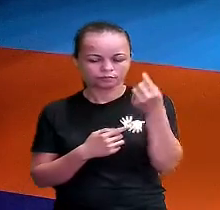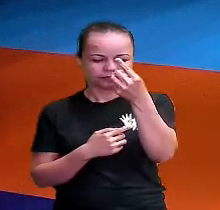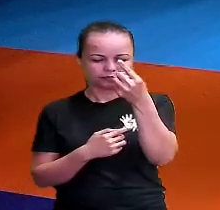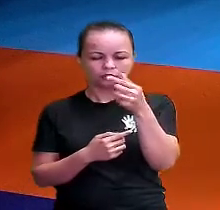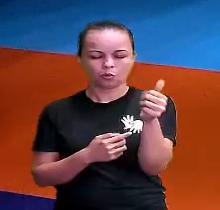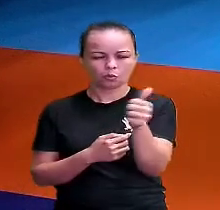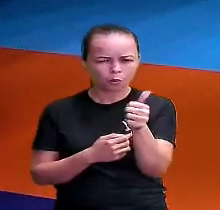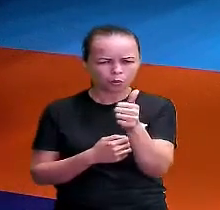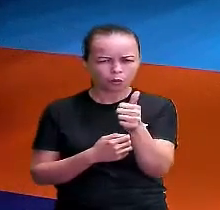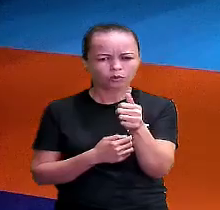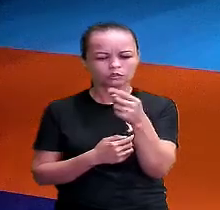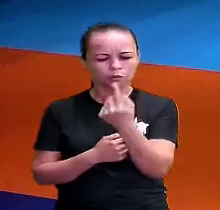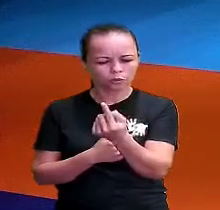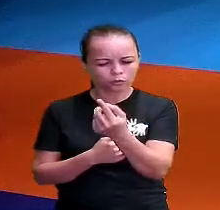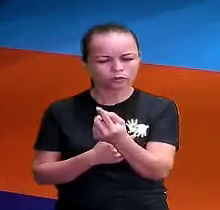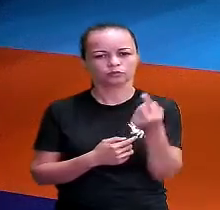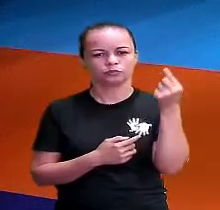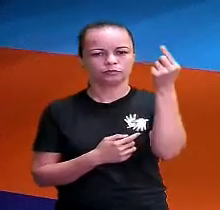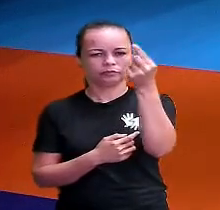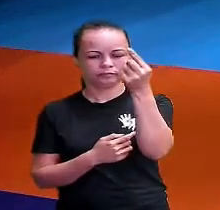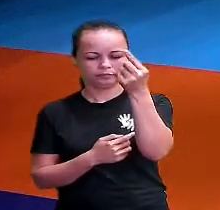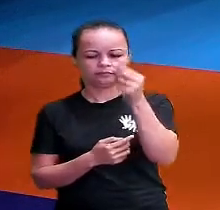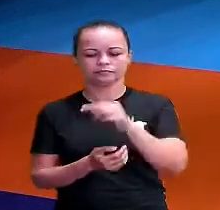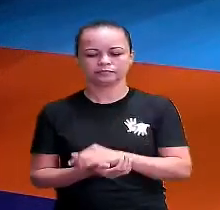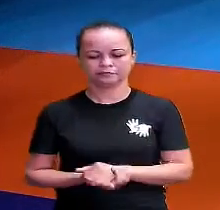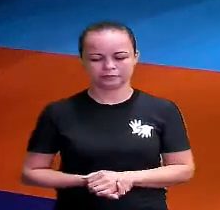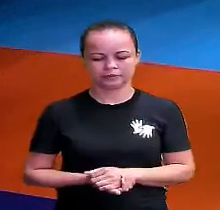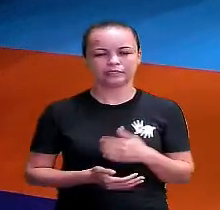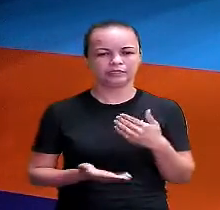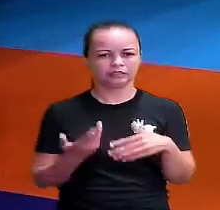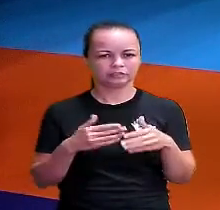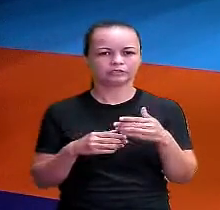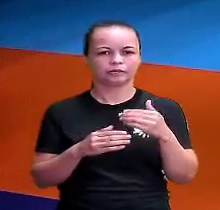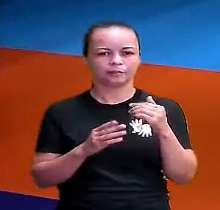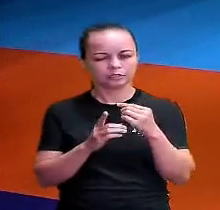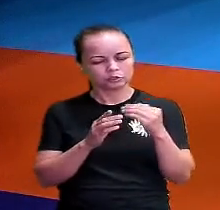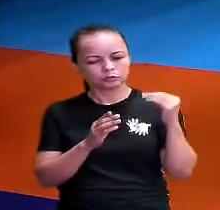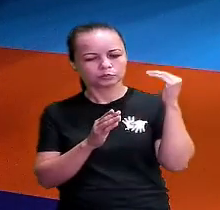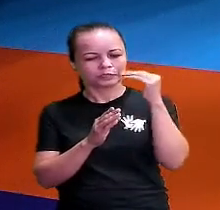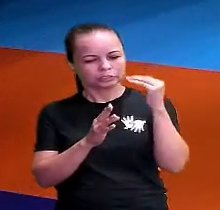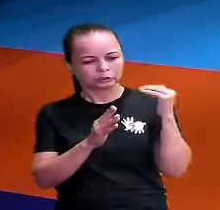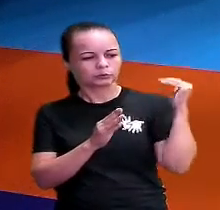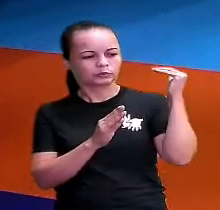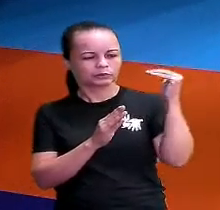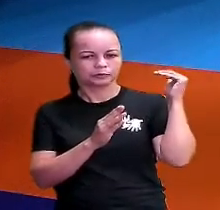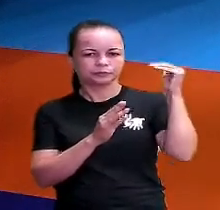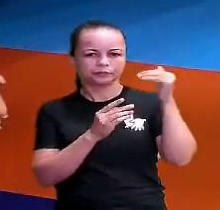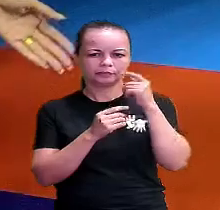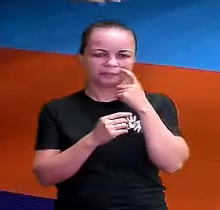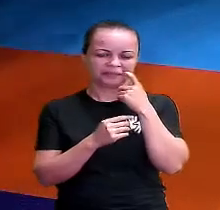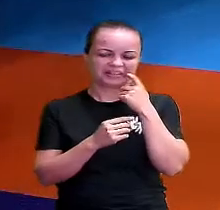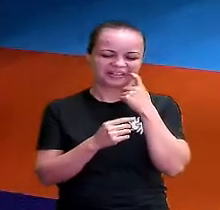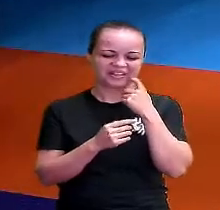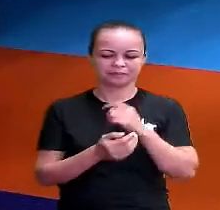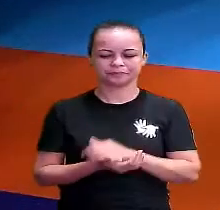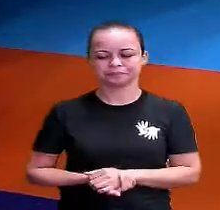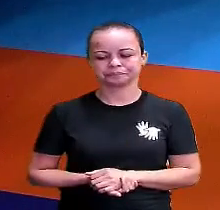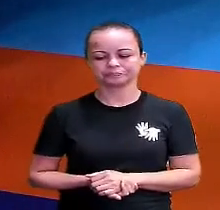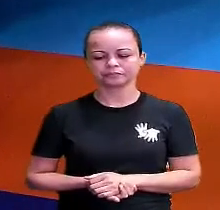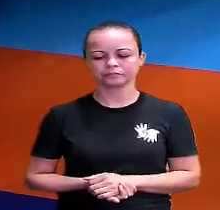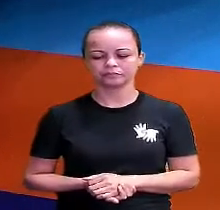11, não posso colocar tudo aqui, aí vou subindo. E vou sempre subindo, até terminar a continha.